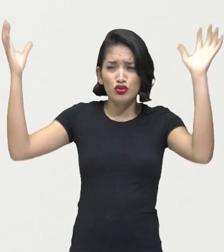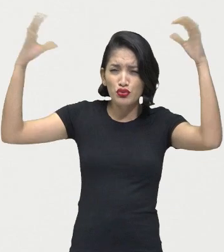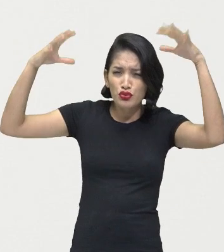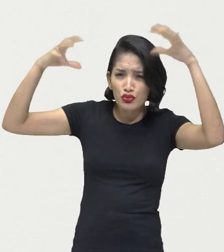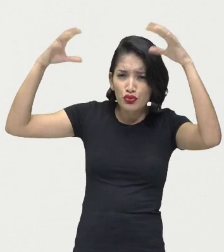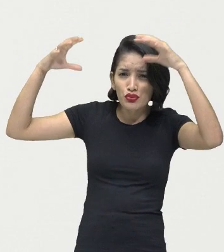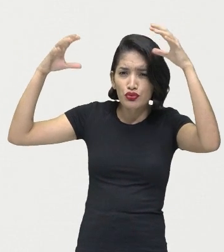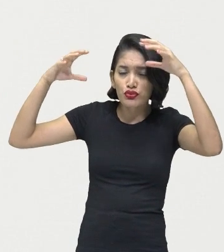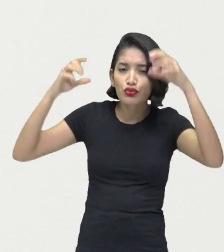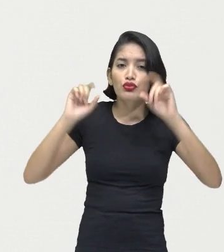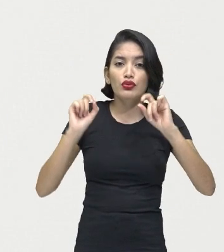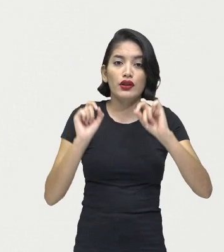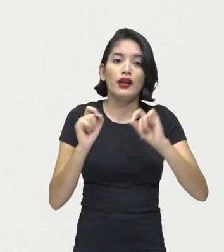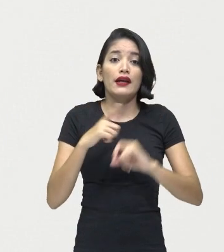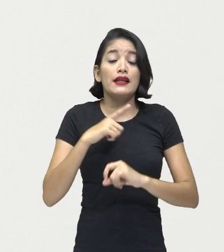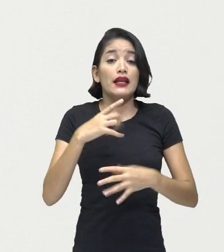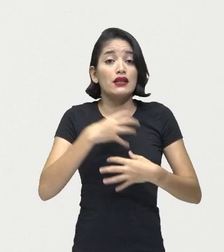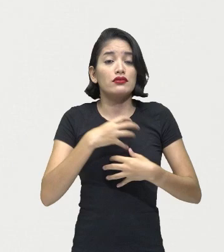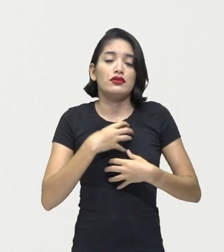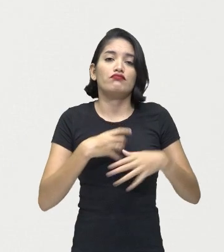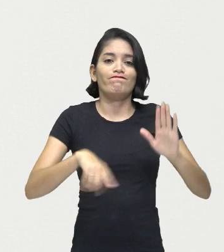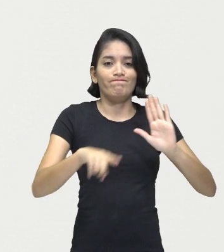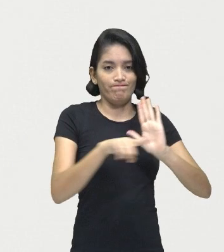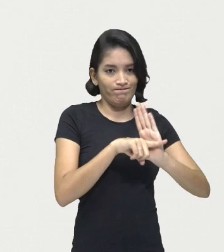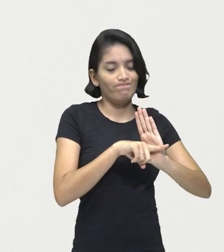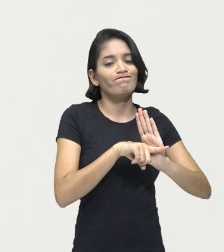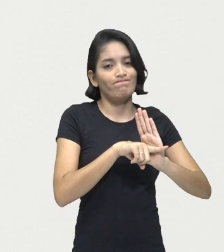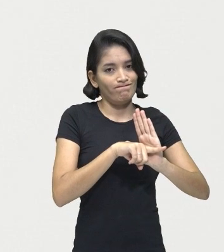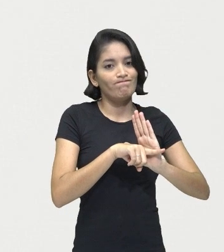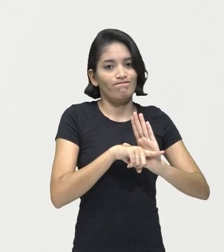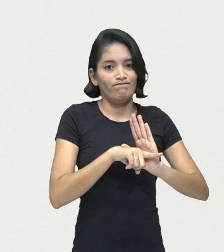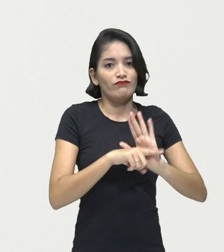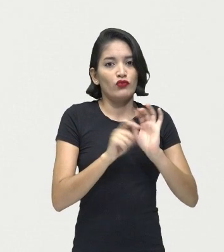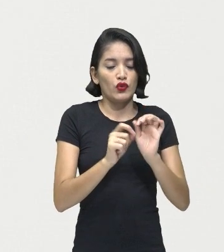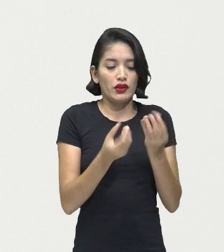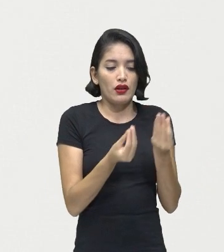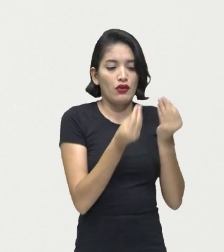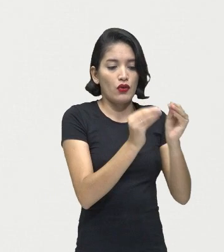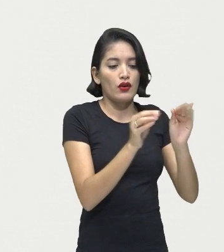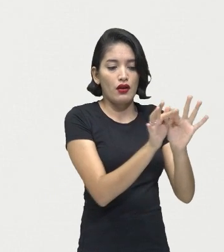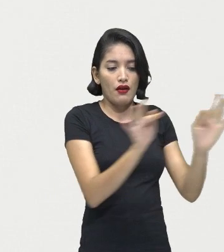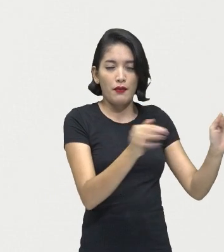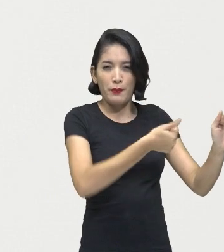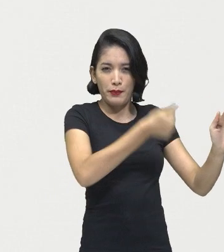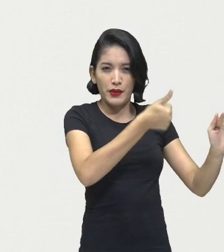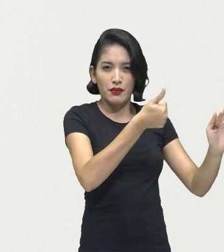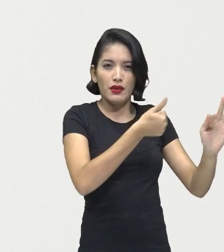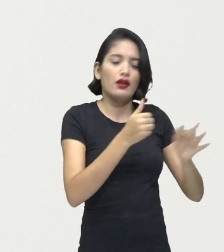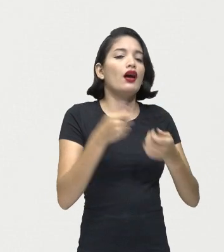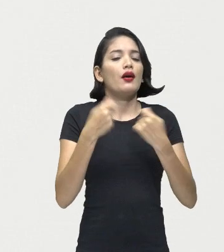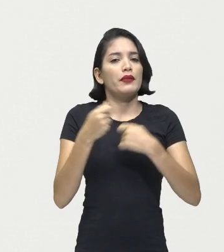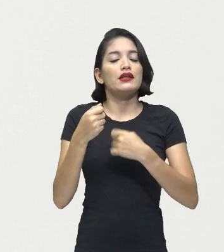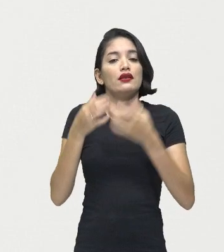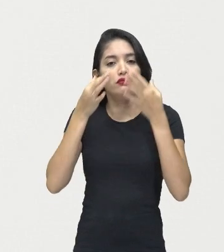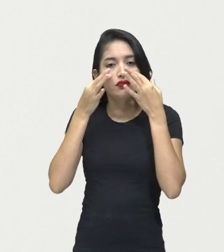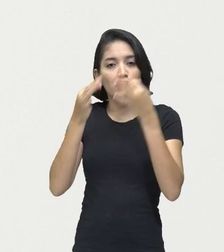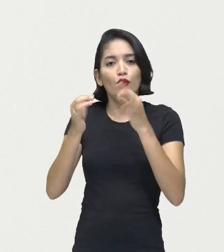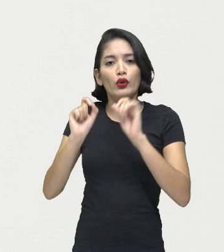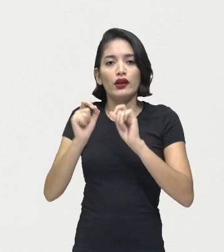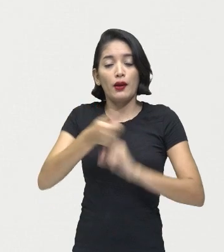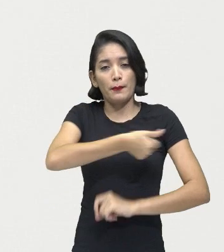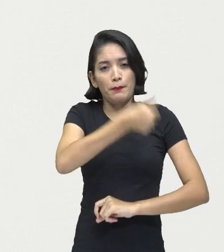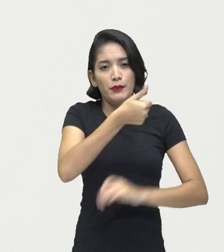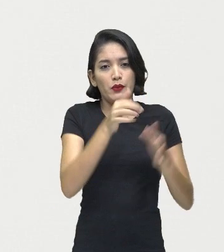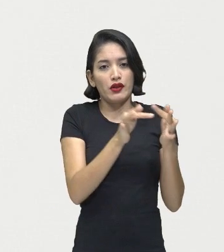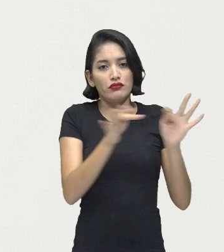estava chovendo, então tem um sentido negativo em relação ao que está se colocando na primeira oração. A gente sempre deve observar o que está escrito na primeira oração,